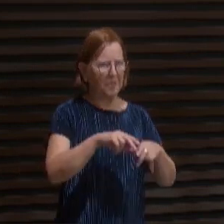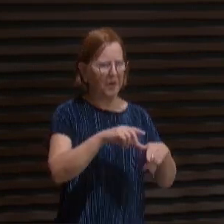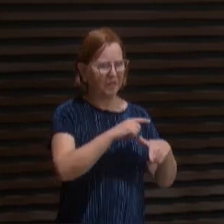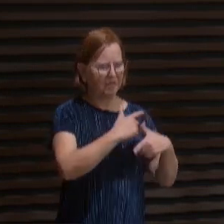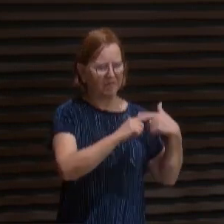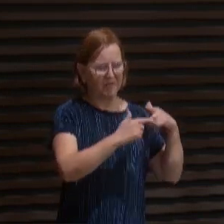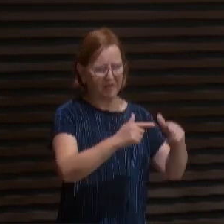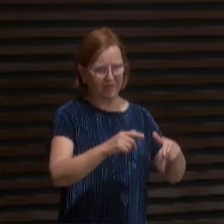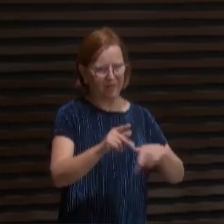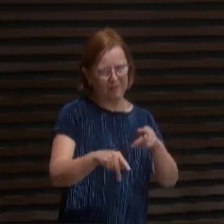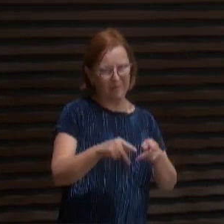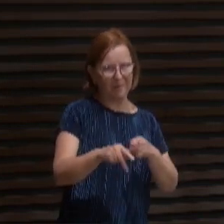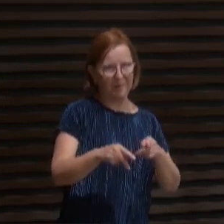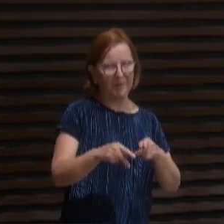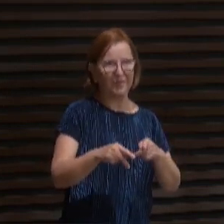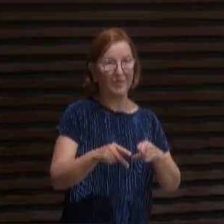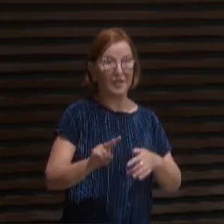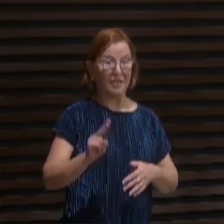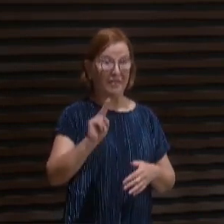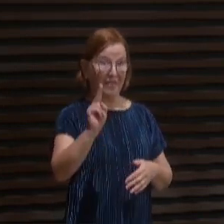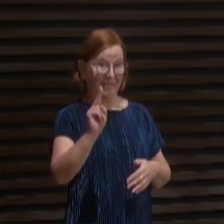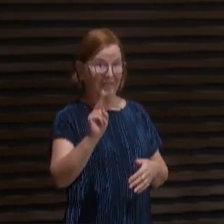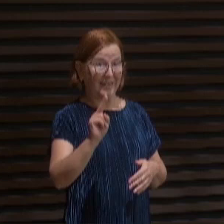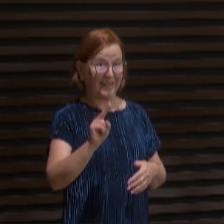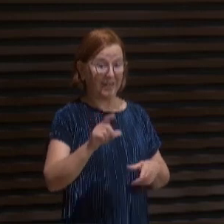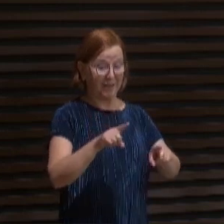valorizava muito o cultivo da terra,